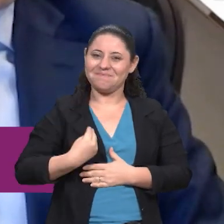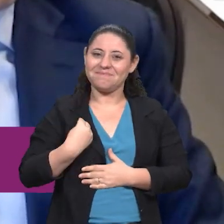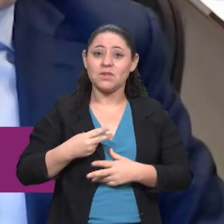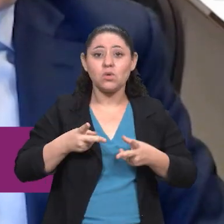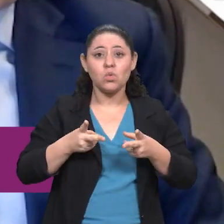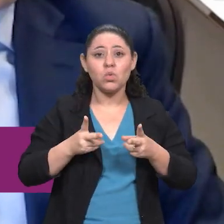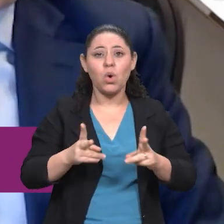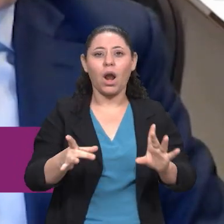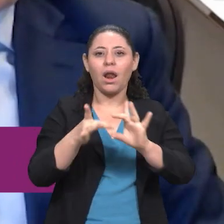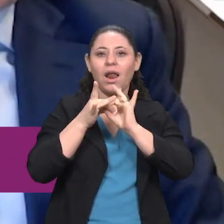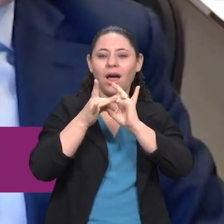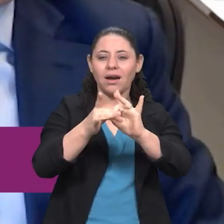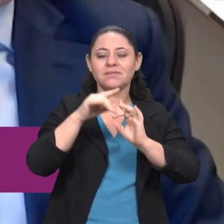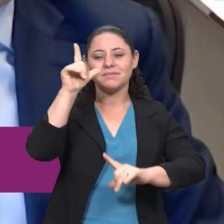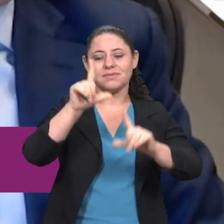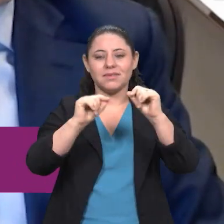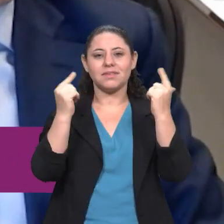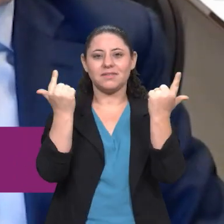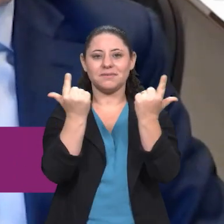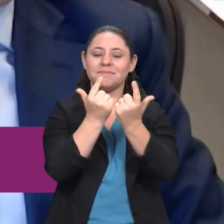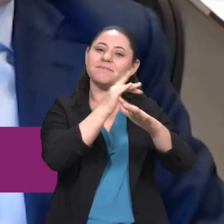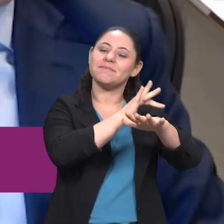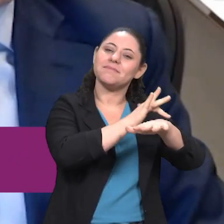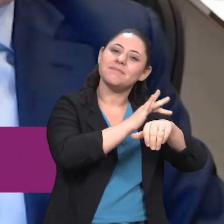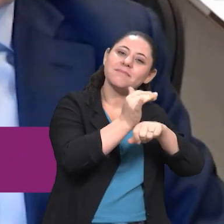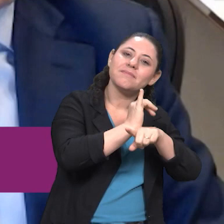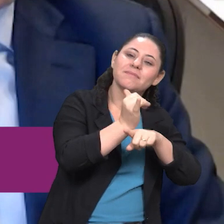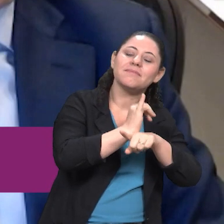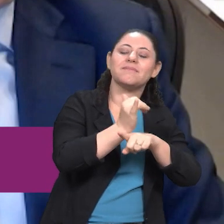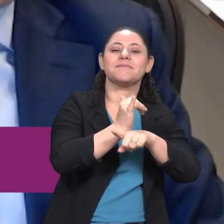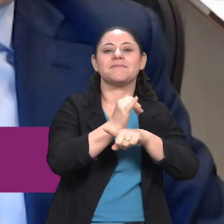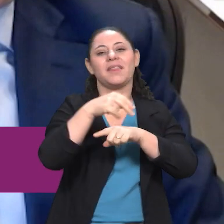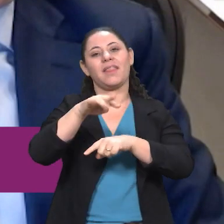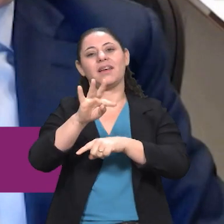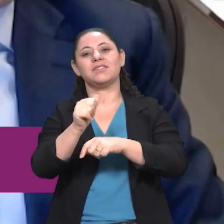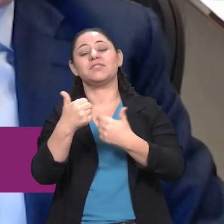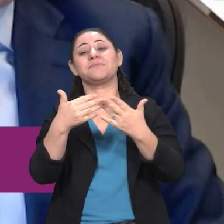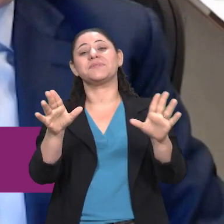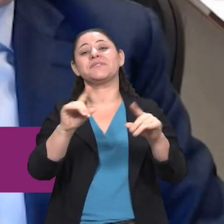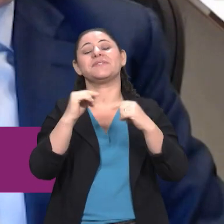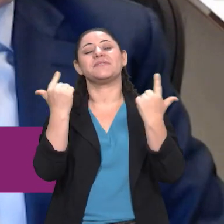pela audiência. Continuem sintonizados na TV Alemes, no YouTube,